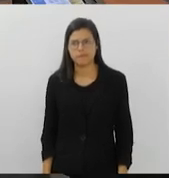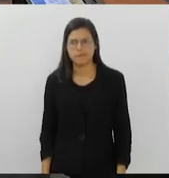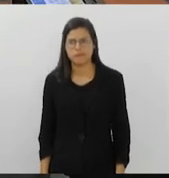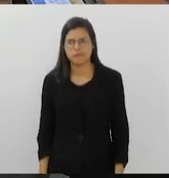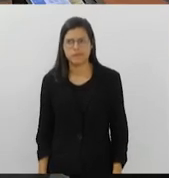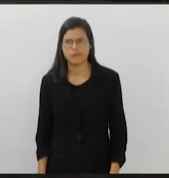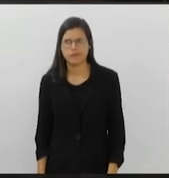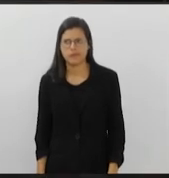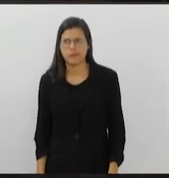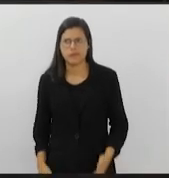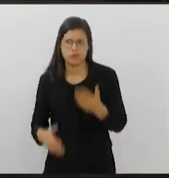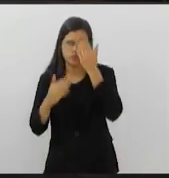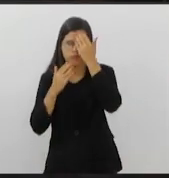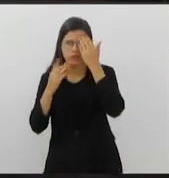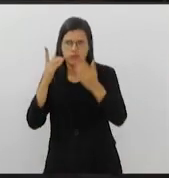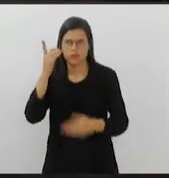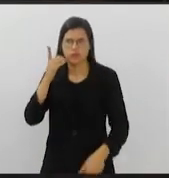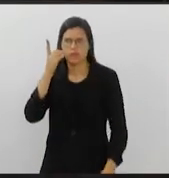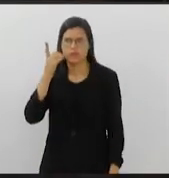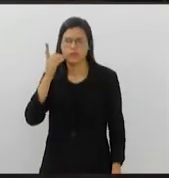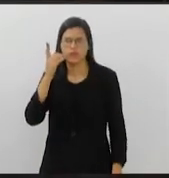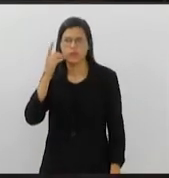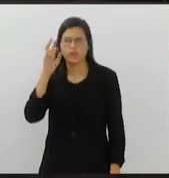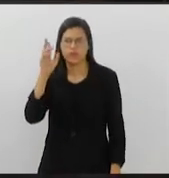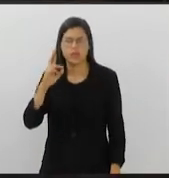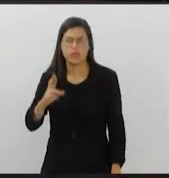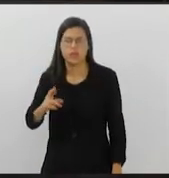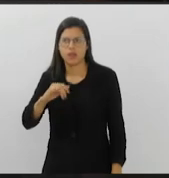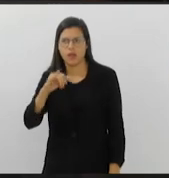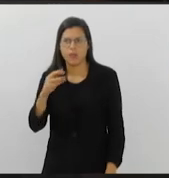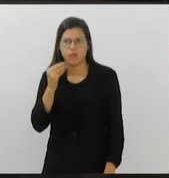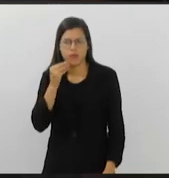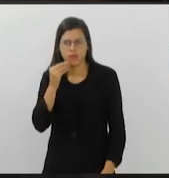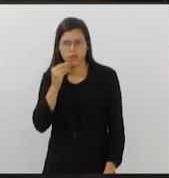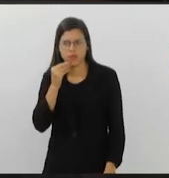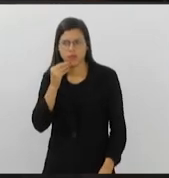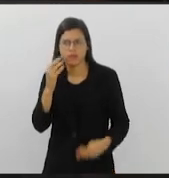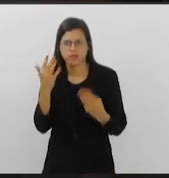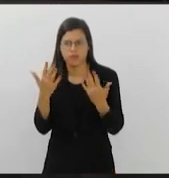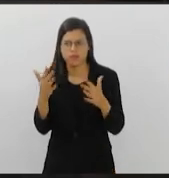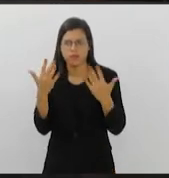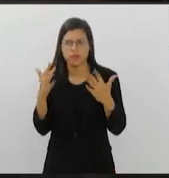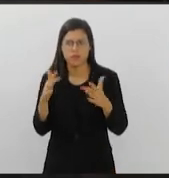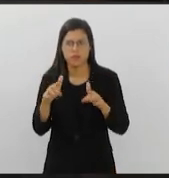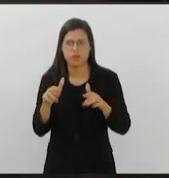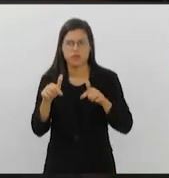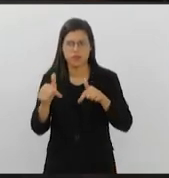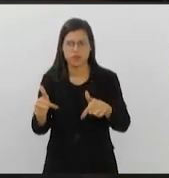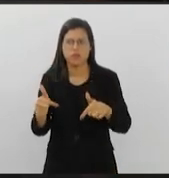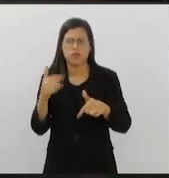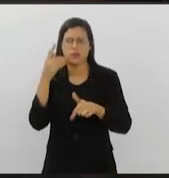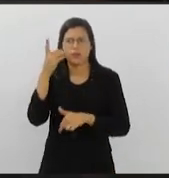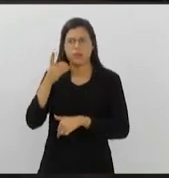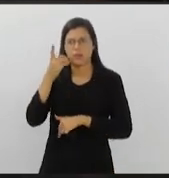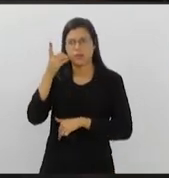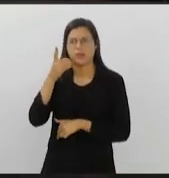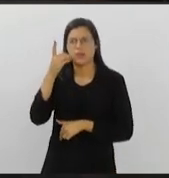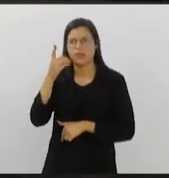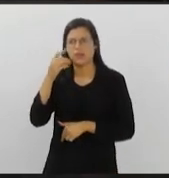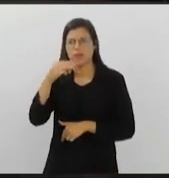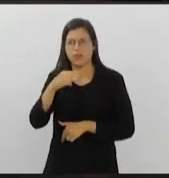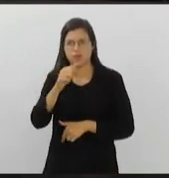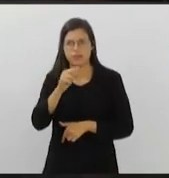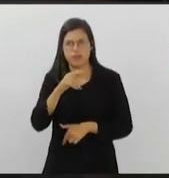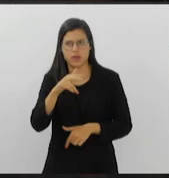Obrigada, deputada Renata. Queria também aproveitar a oportunidade de parabenizar a iniciativa da deputada Marina